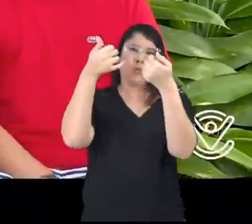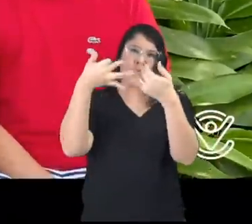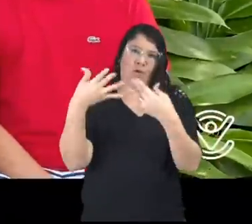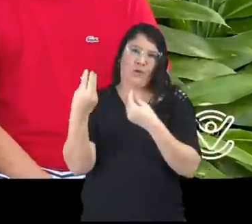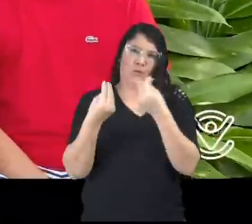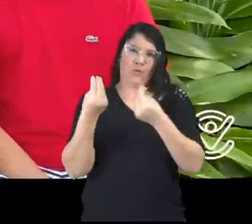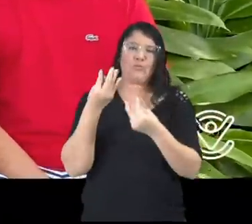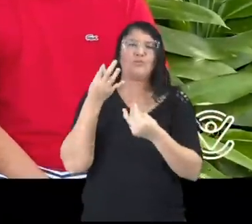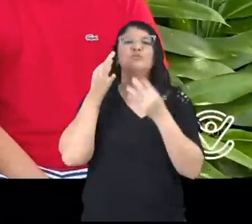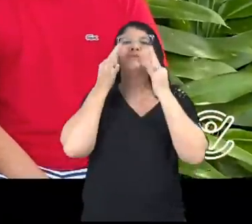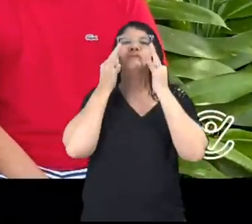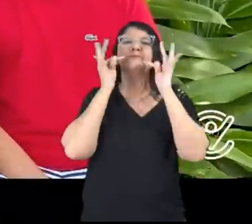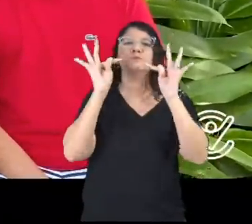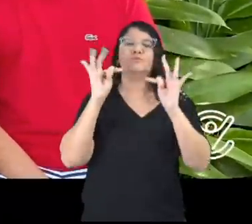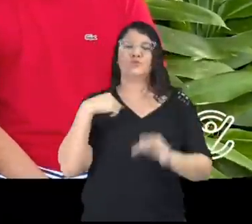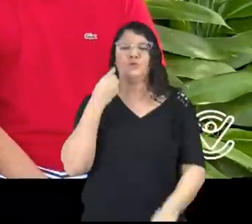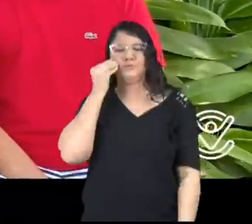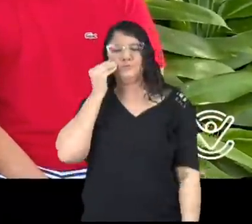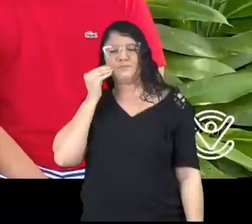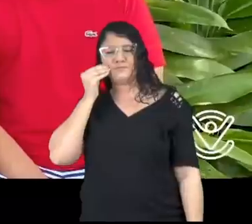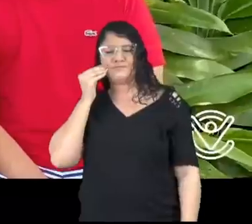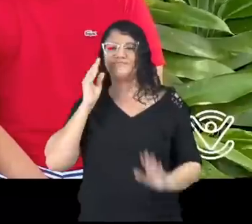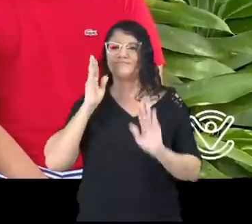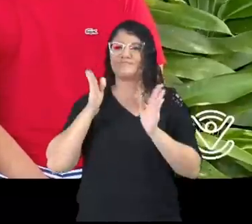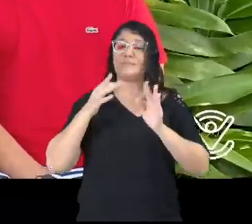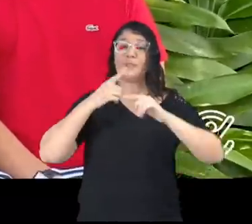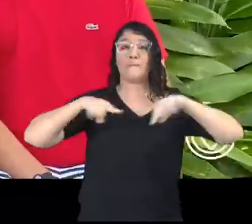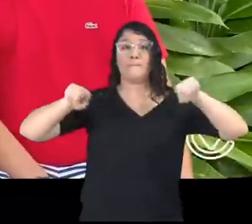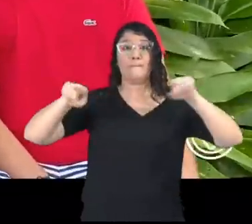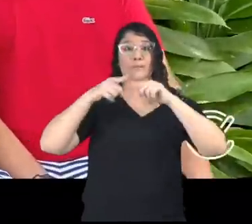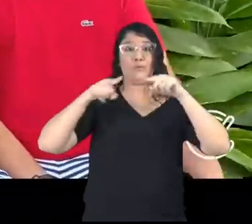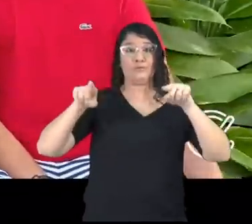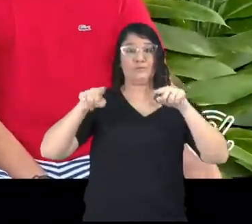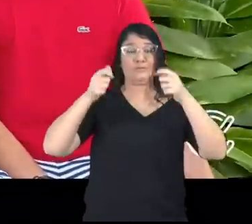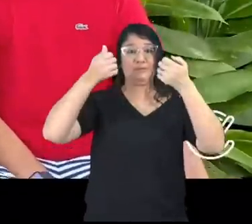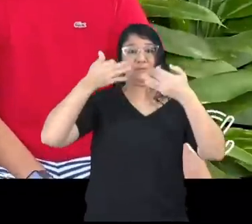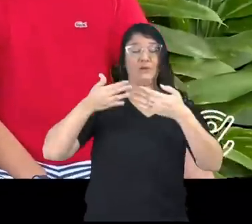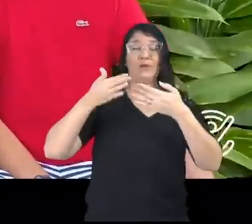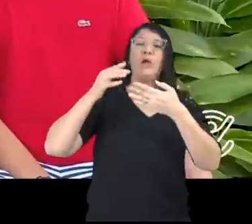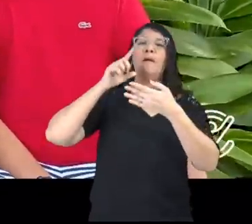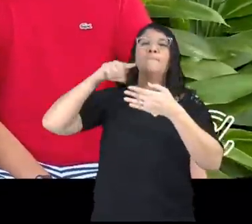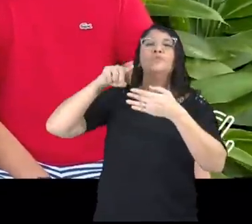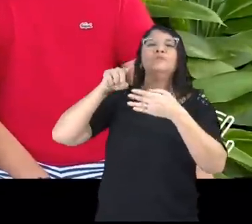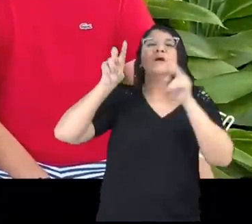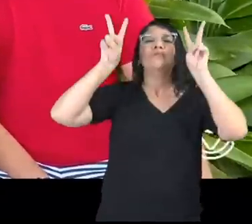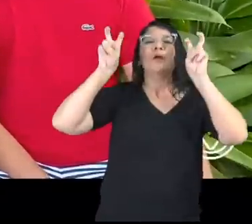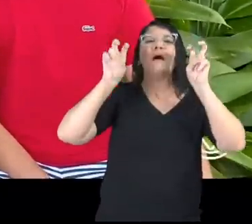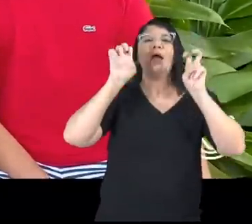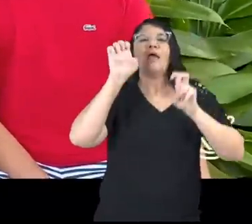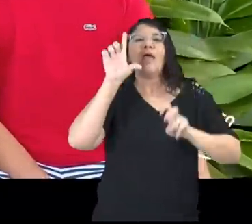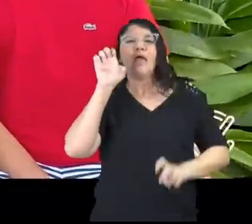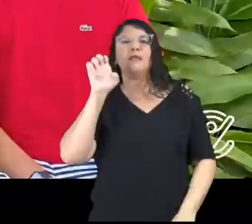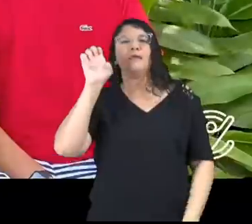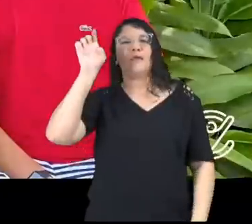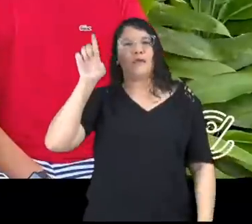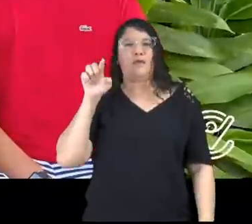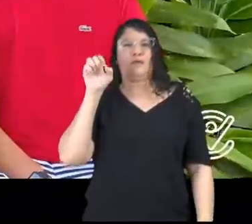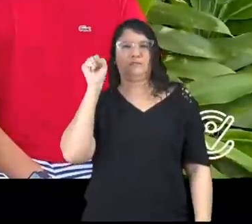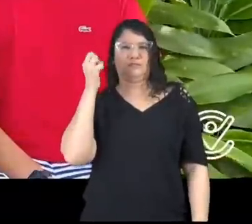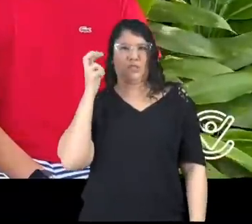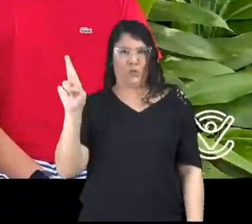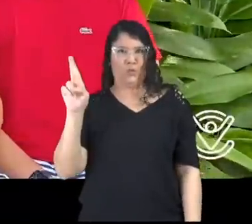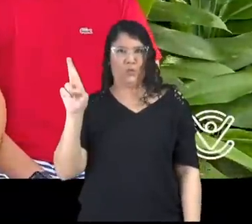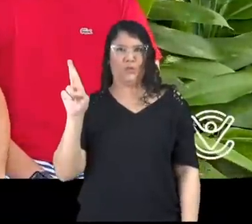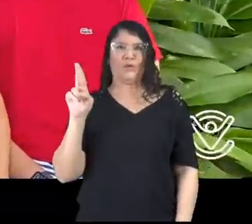testemunho que vivenciamos com a canção Ele é o Senhor. Isadora vai explicar um pouco aqui da nossa experiência. Esse aqui é o